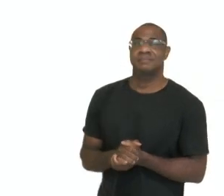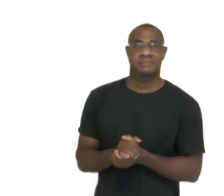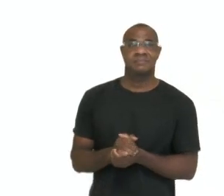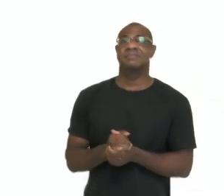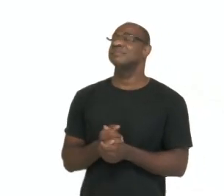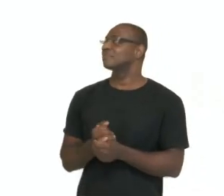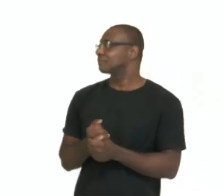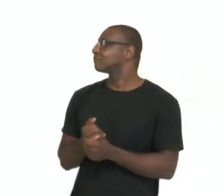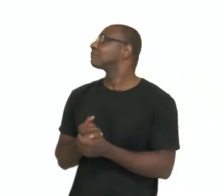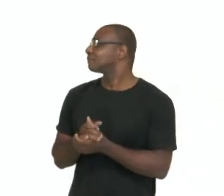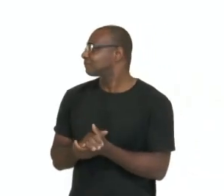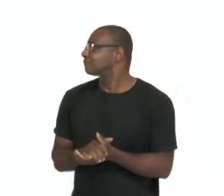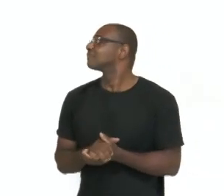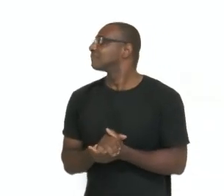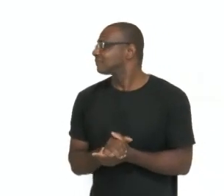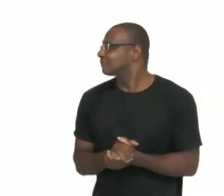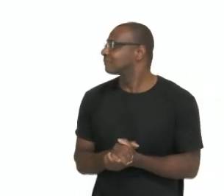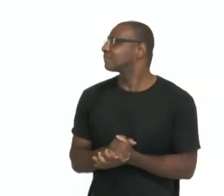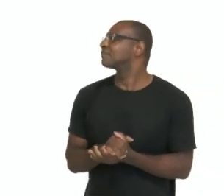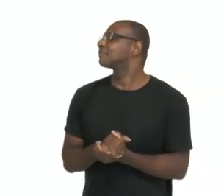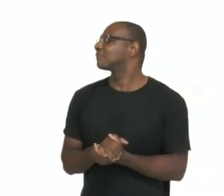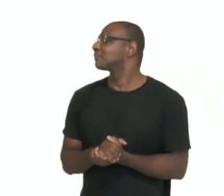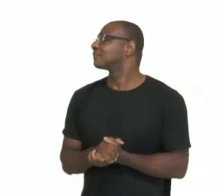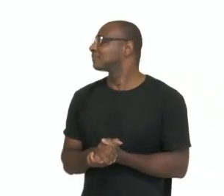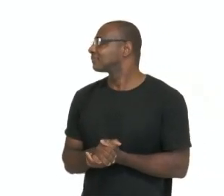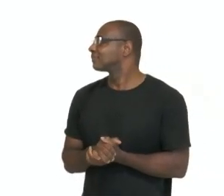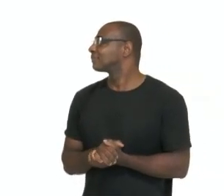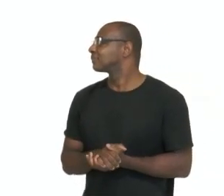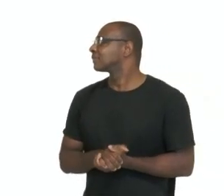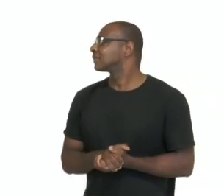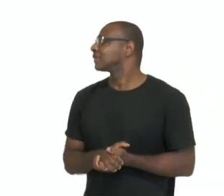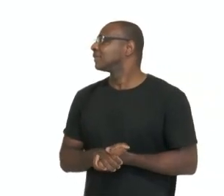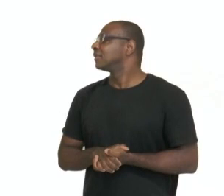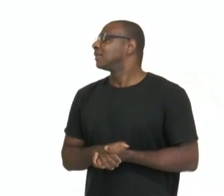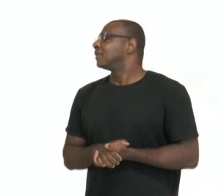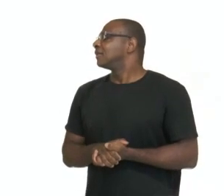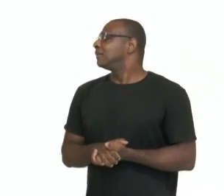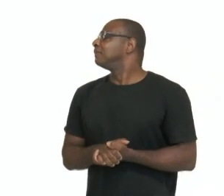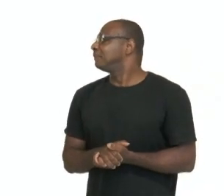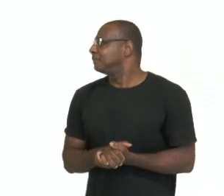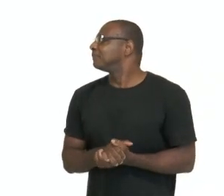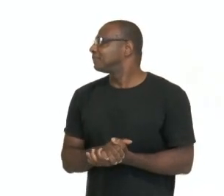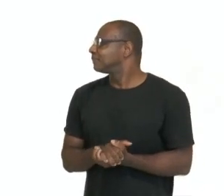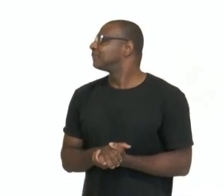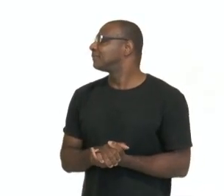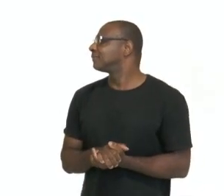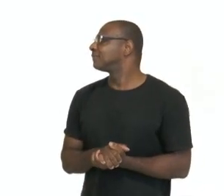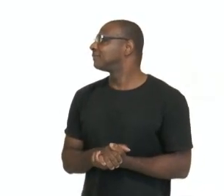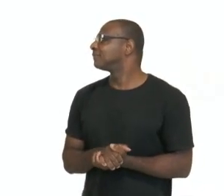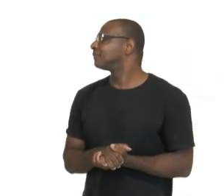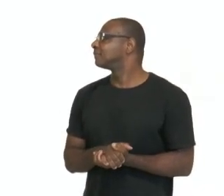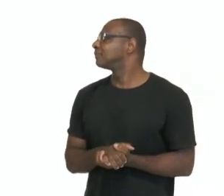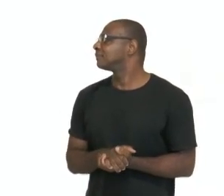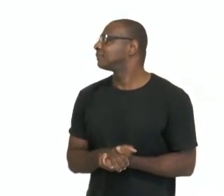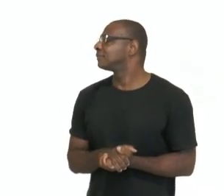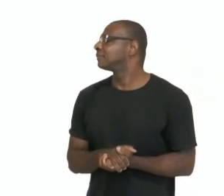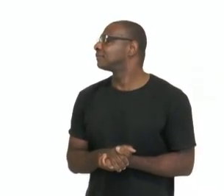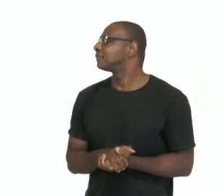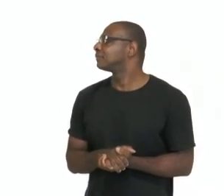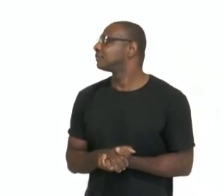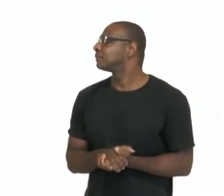Eu estava estonteada e assim recebi o livro na mão. Acho que eu não disse